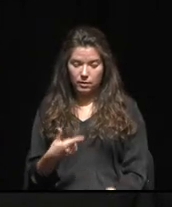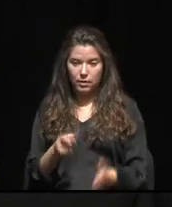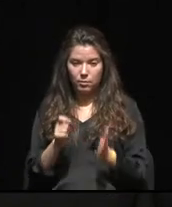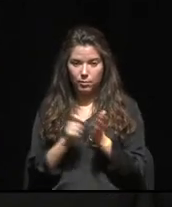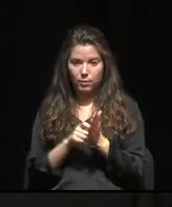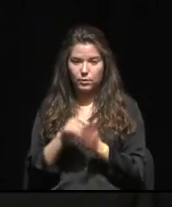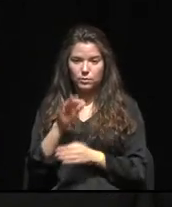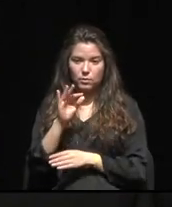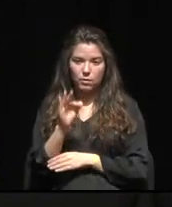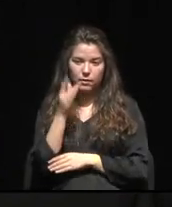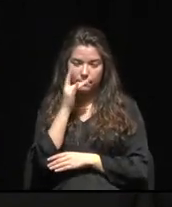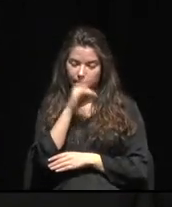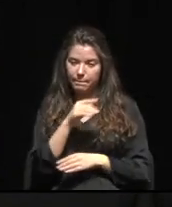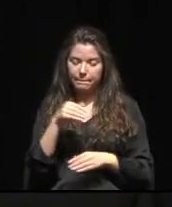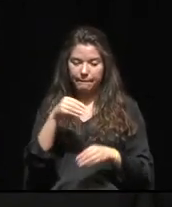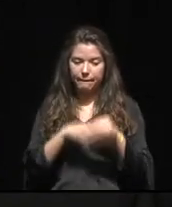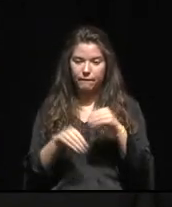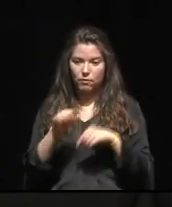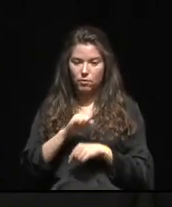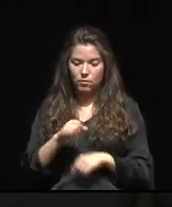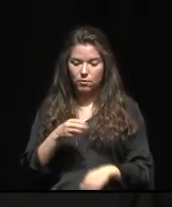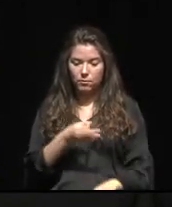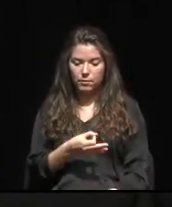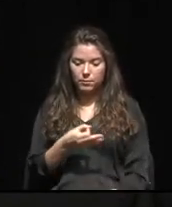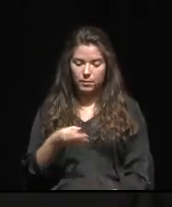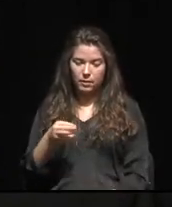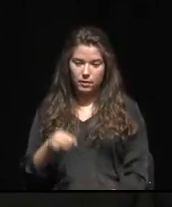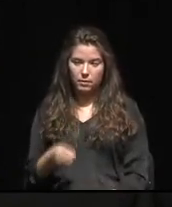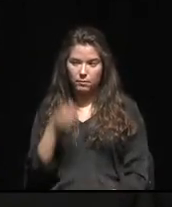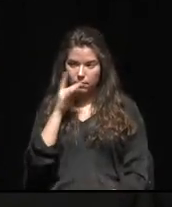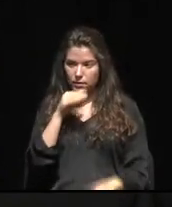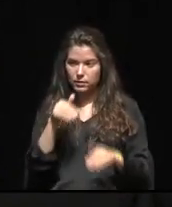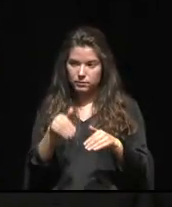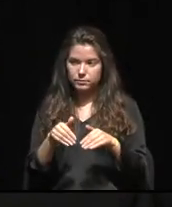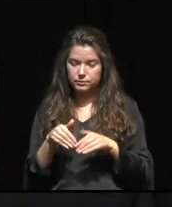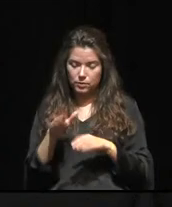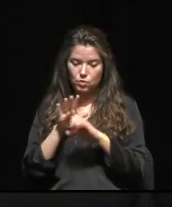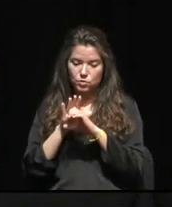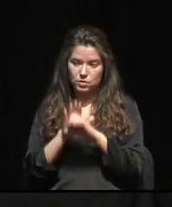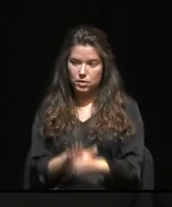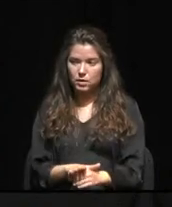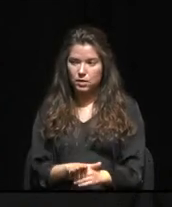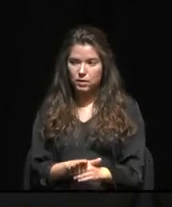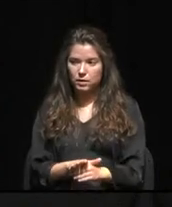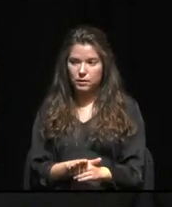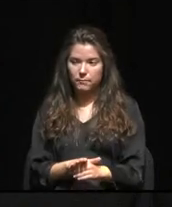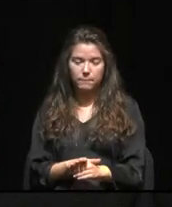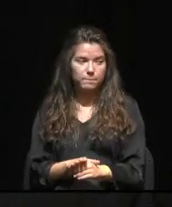quem Vota contra PPM quem se abstém chega